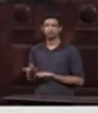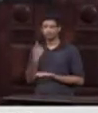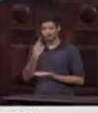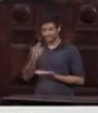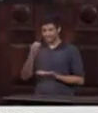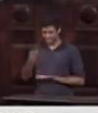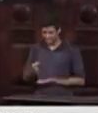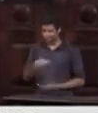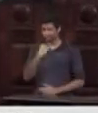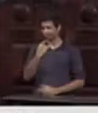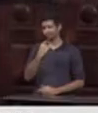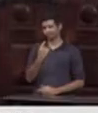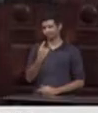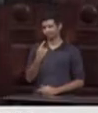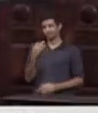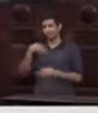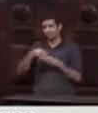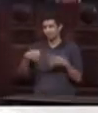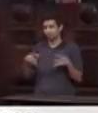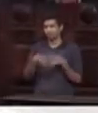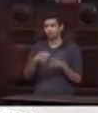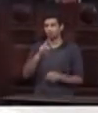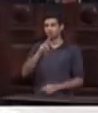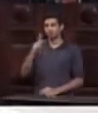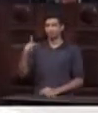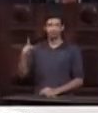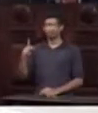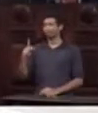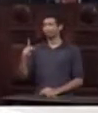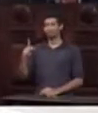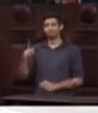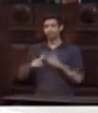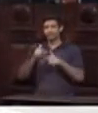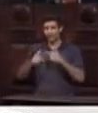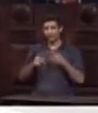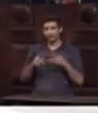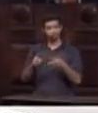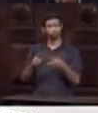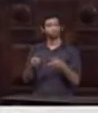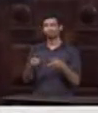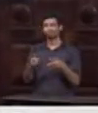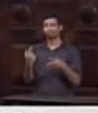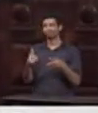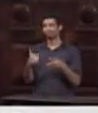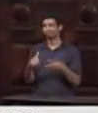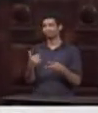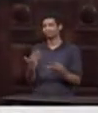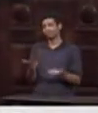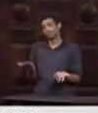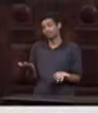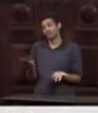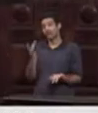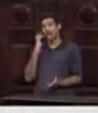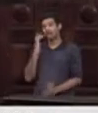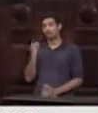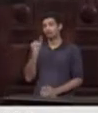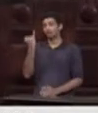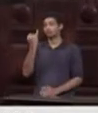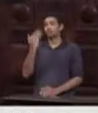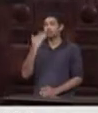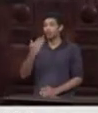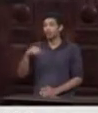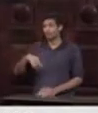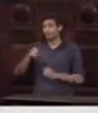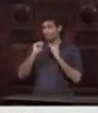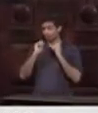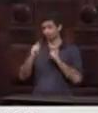certo. As UPPs não funcionam mais. Por isso, eu acho que é importante trazermos essa discussão para